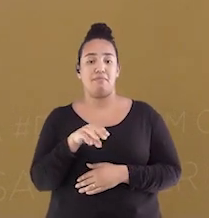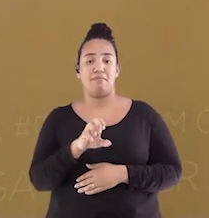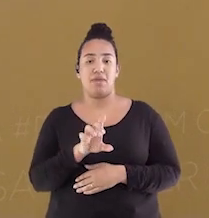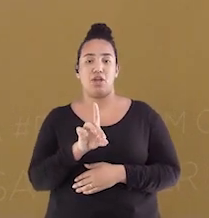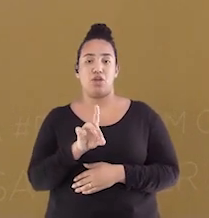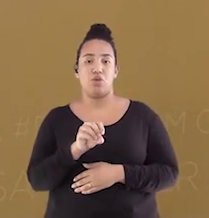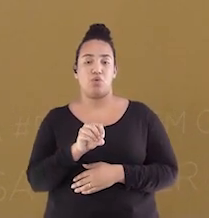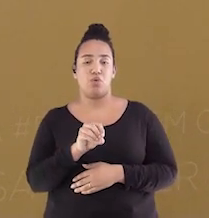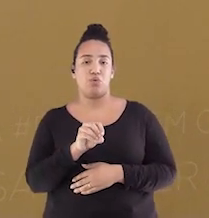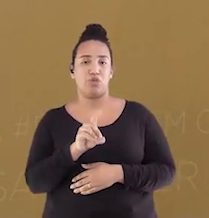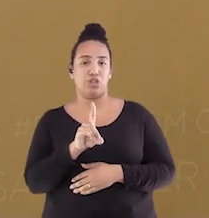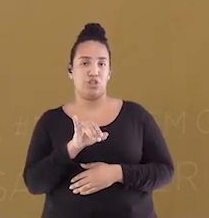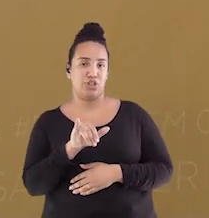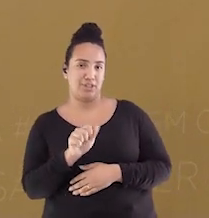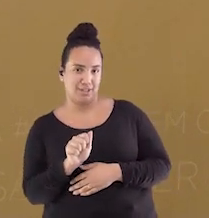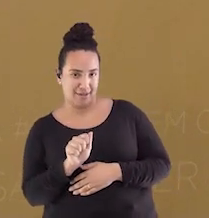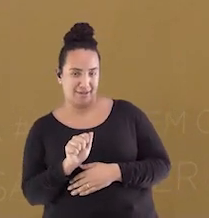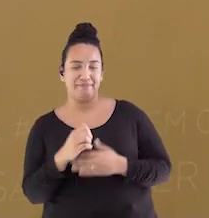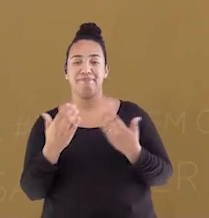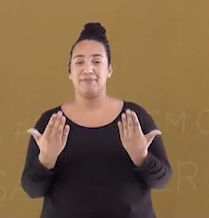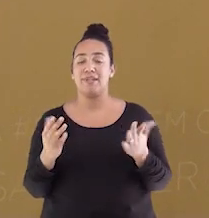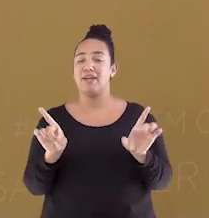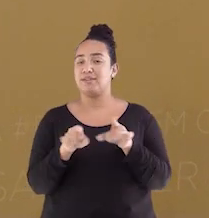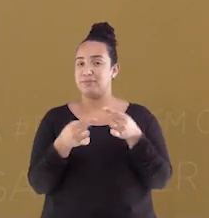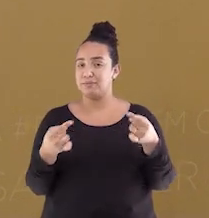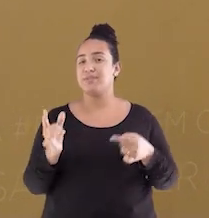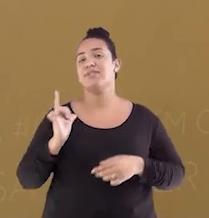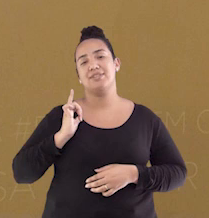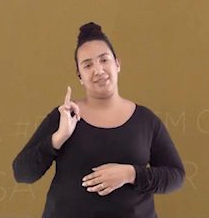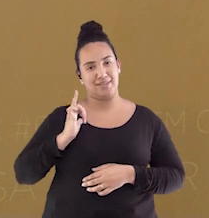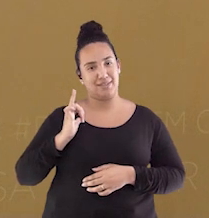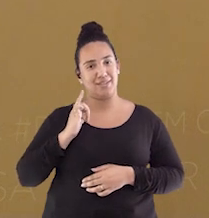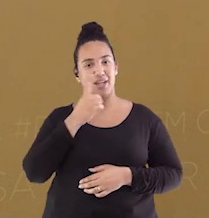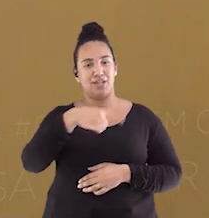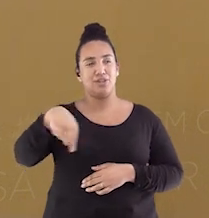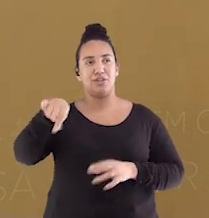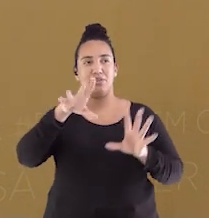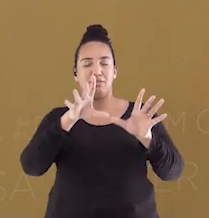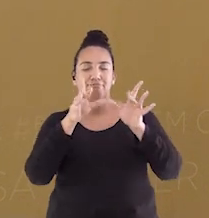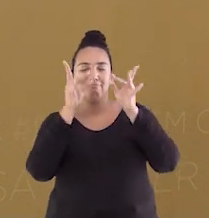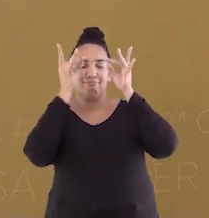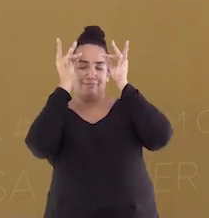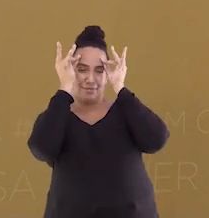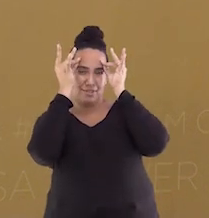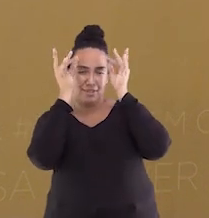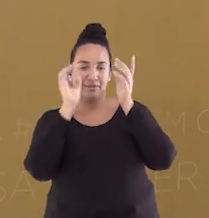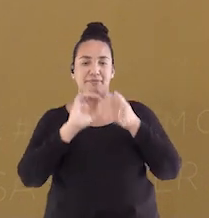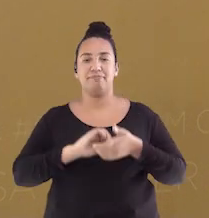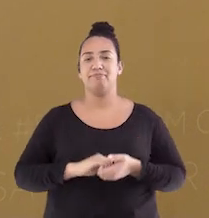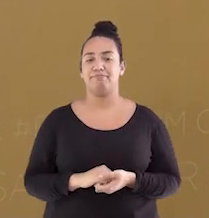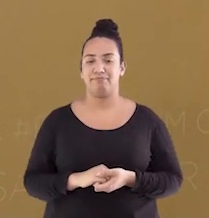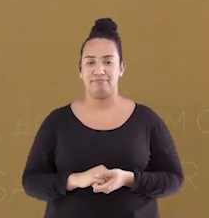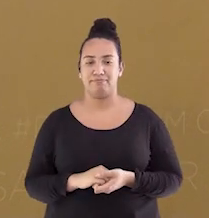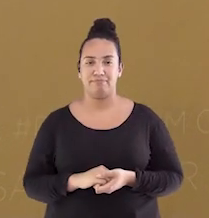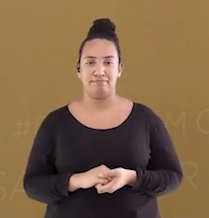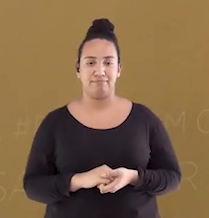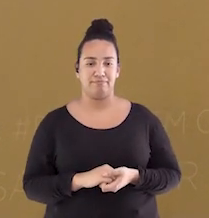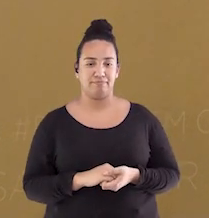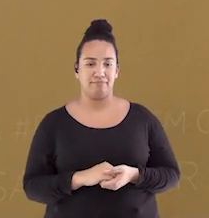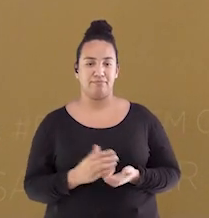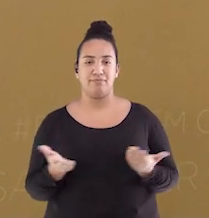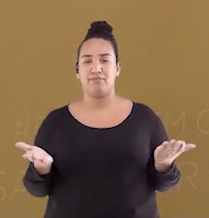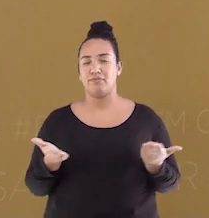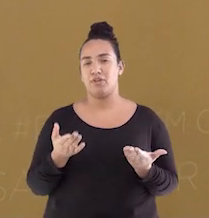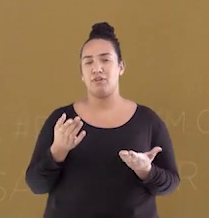que ouvimos têm uma melodia, que é o que decoramos para cantar junto. Vamos ver aquela música,